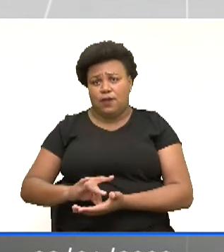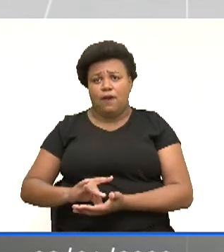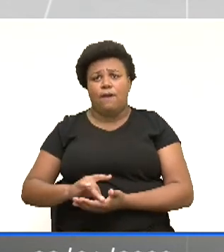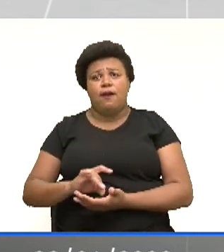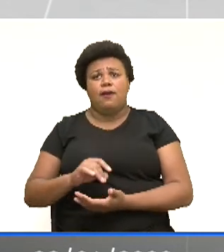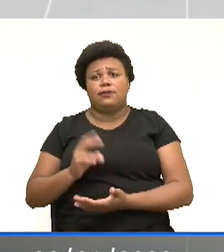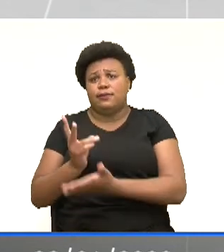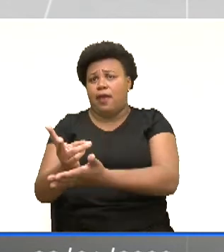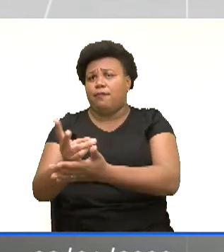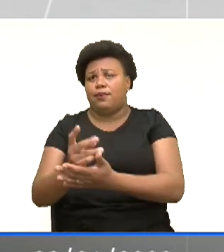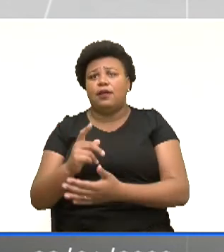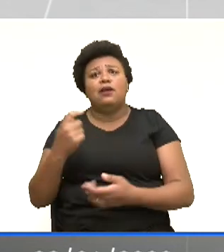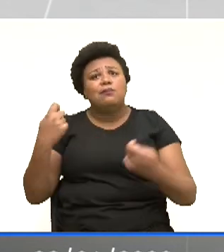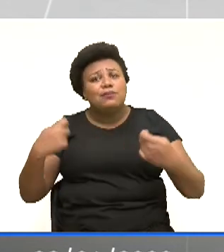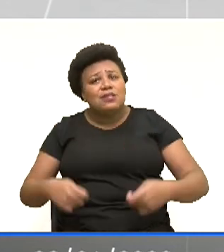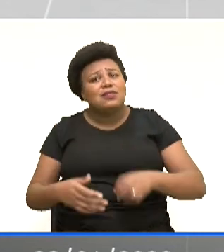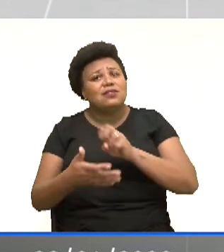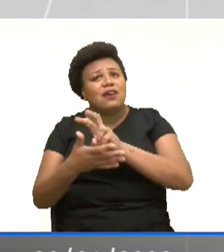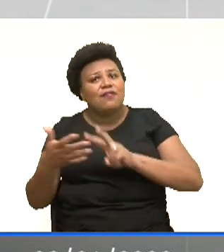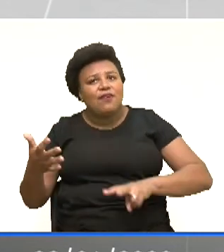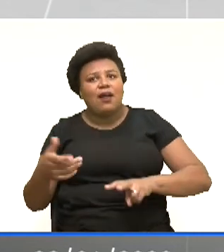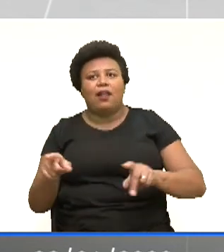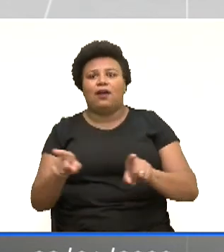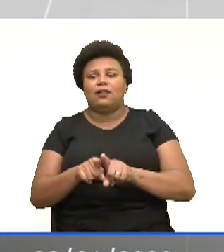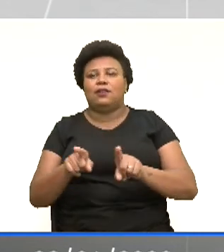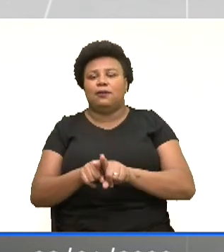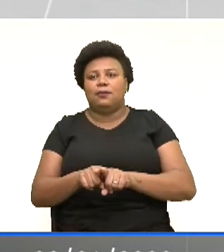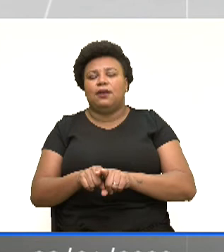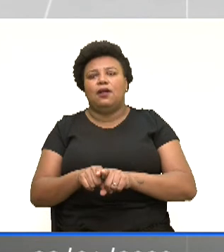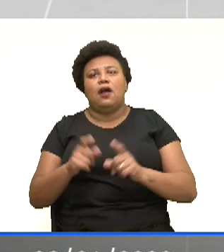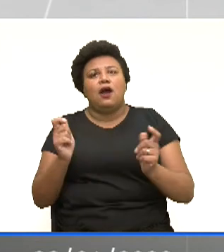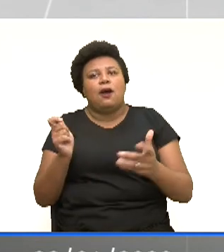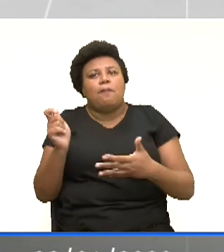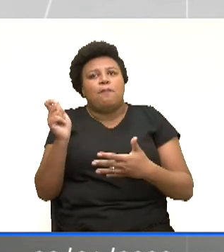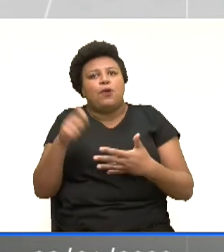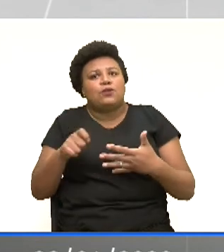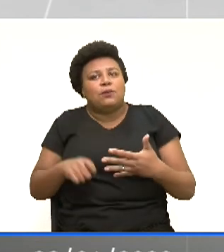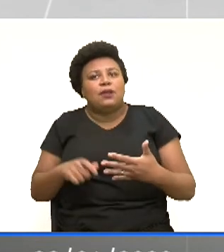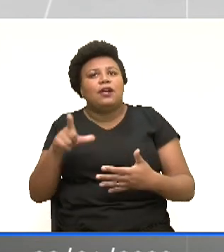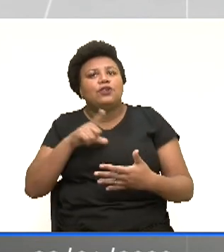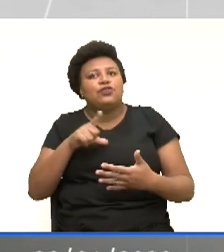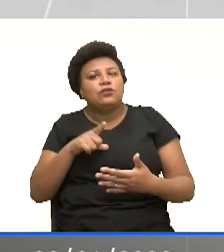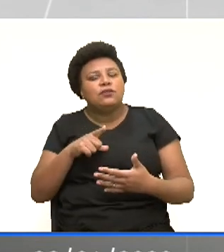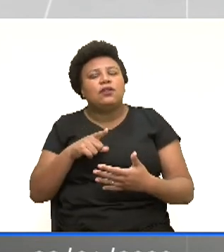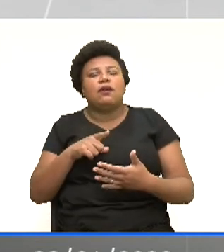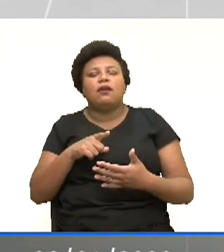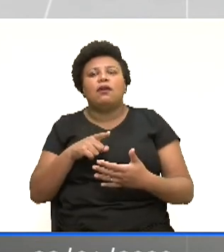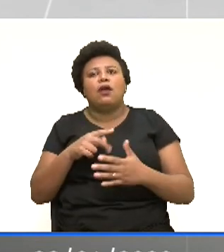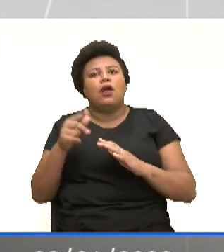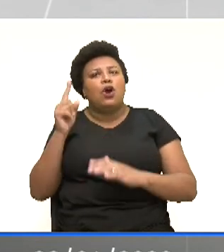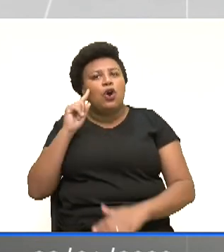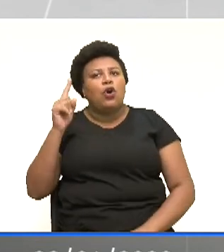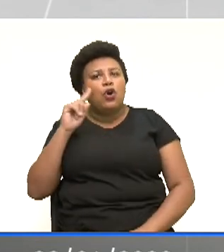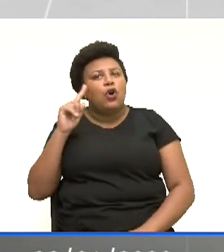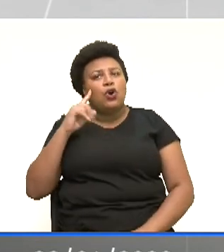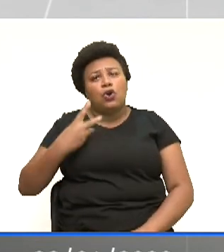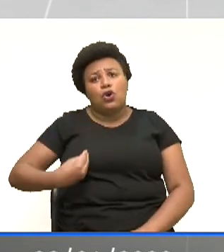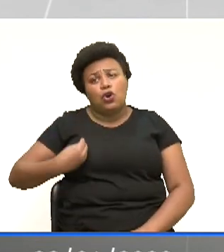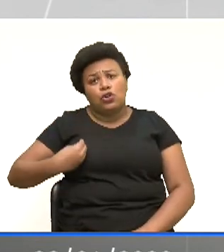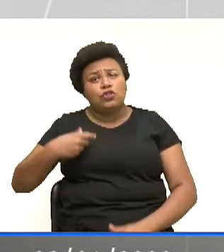Acho que precisamos avaliar, sim, a questão da possibilidade de se ter uma rotina de trabalho